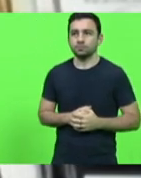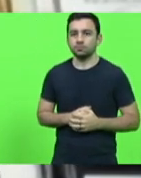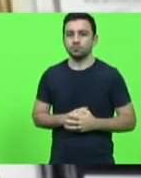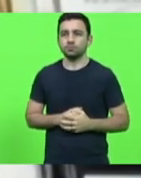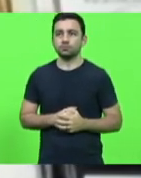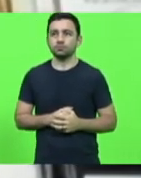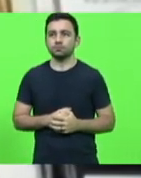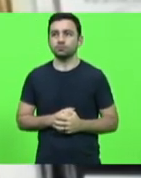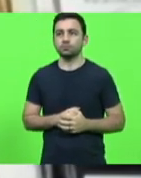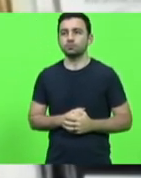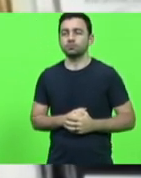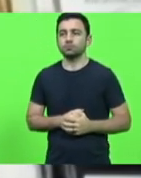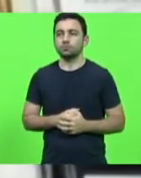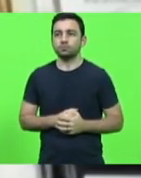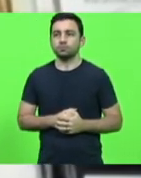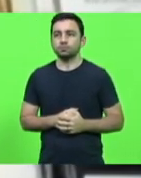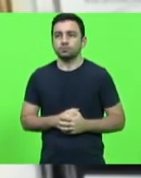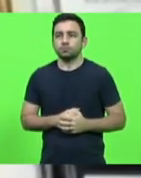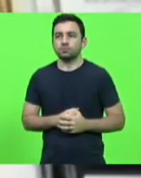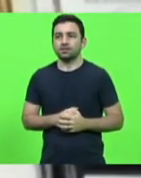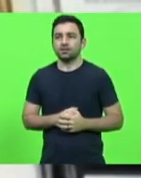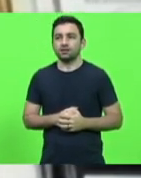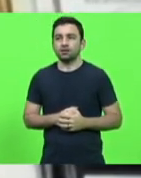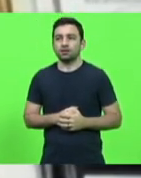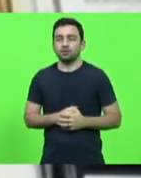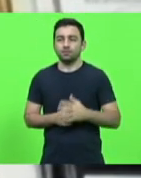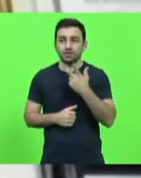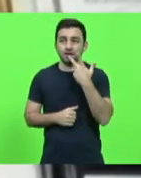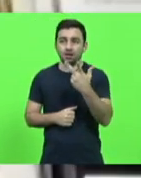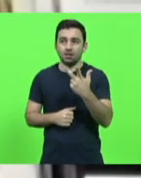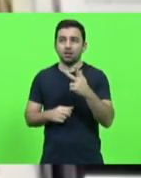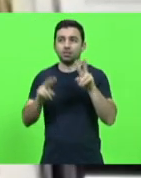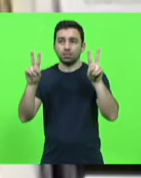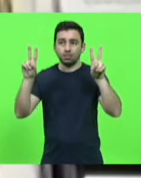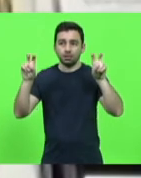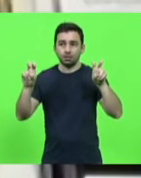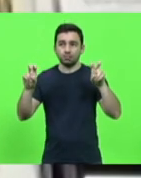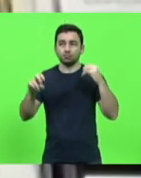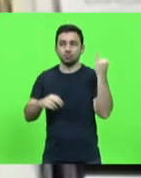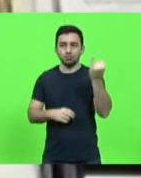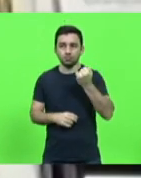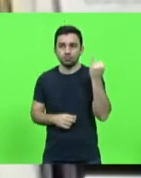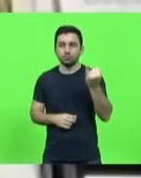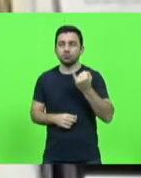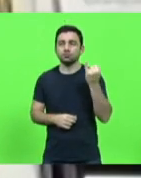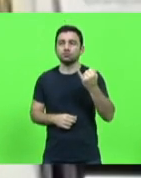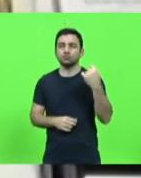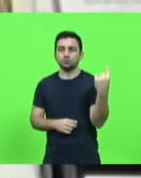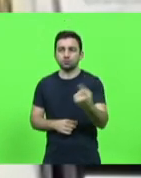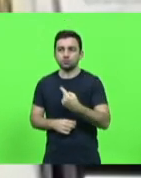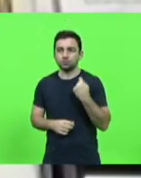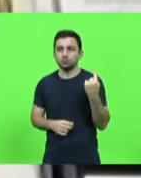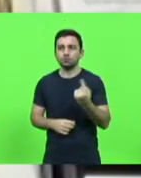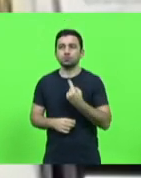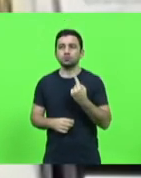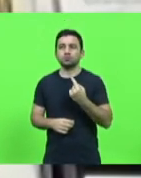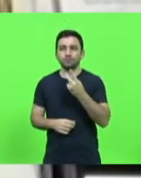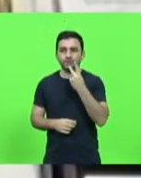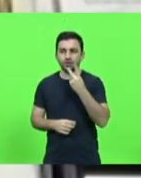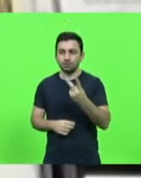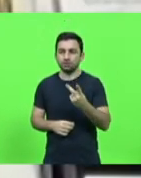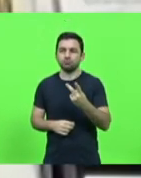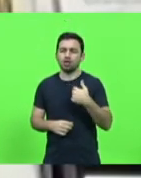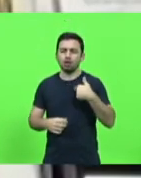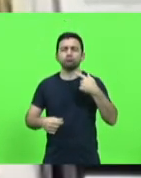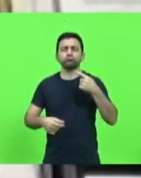ter falado sobre essa questão tão importante que é o tema que nós vamos falar. E eu vou participar, viu,